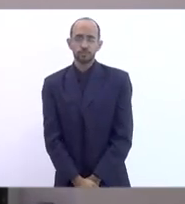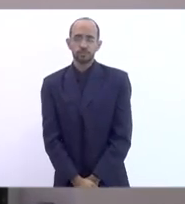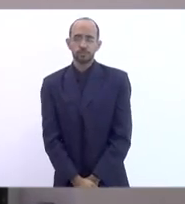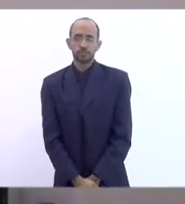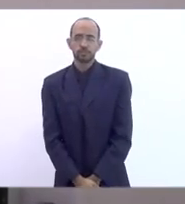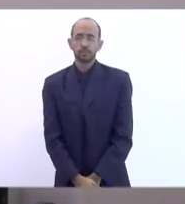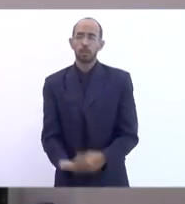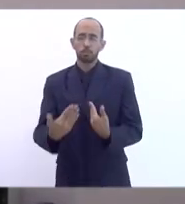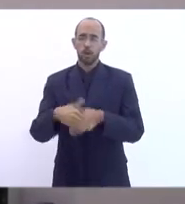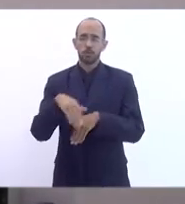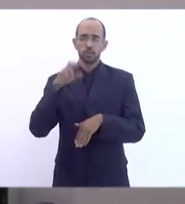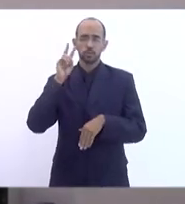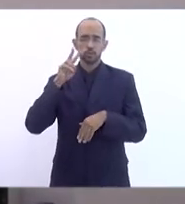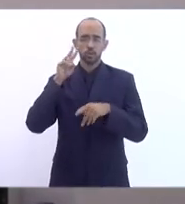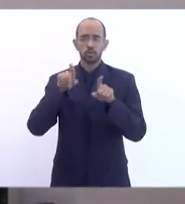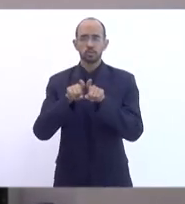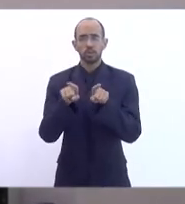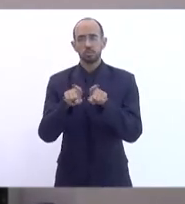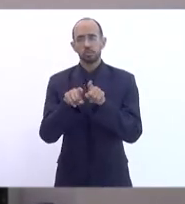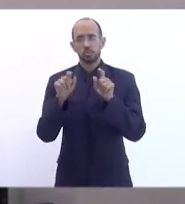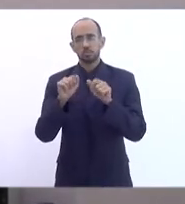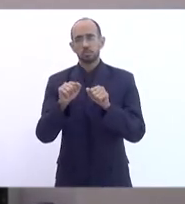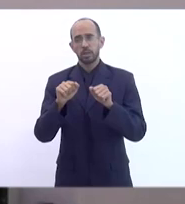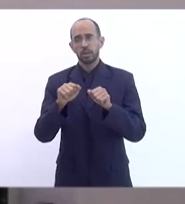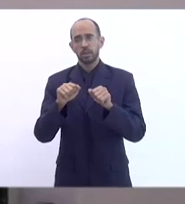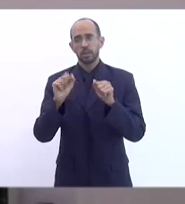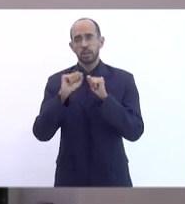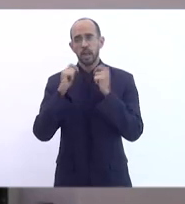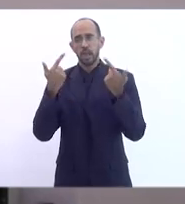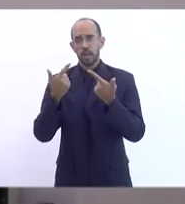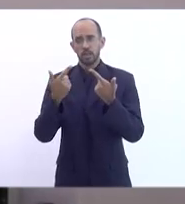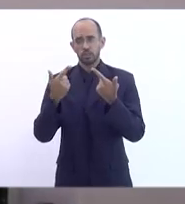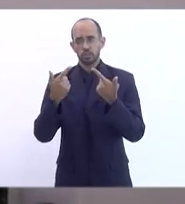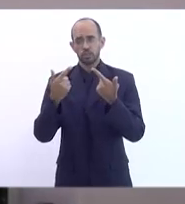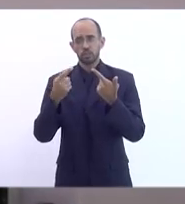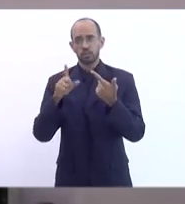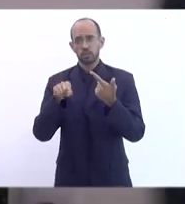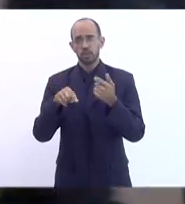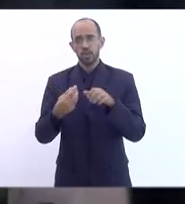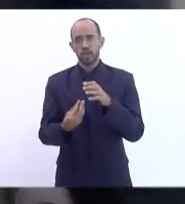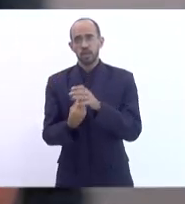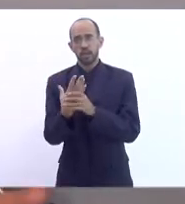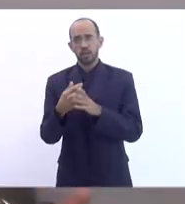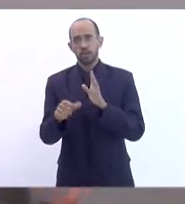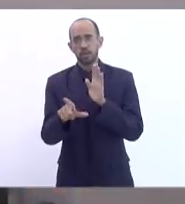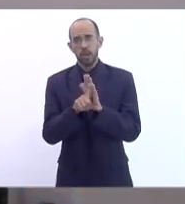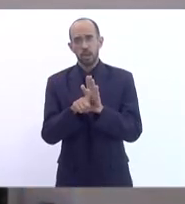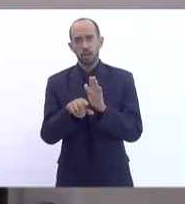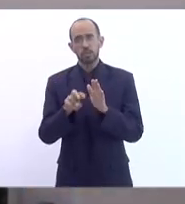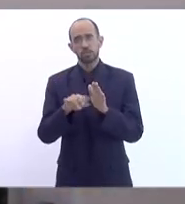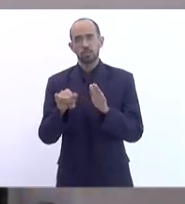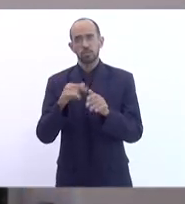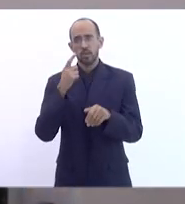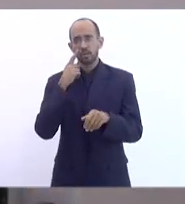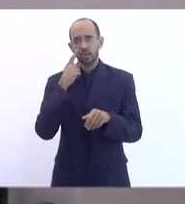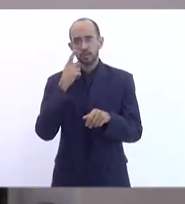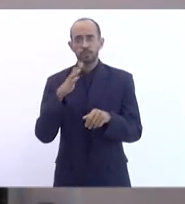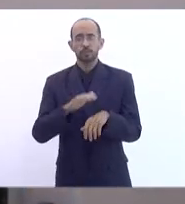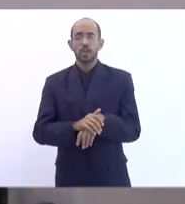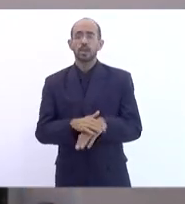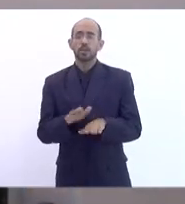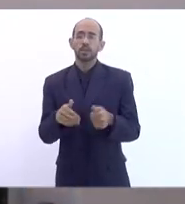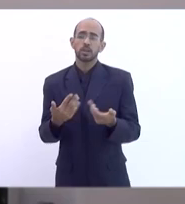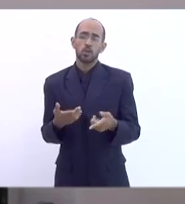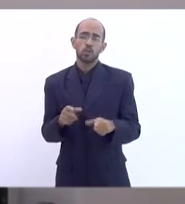com a recomendação da Assembleia Legislativa que a autora da lei bom então é isso vai seguir um trâmite e da